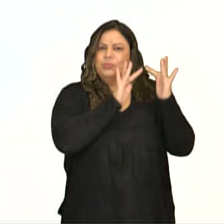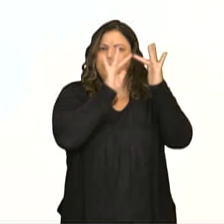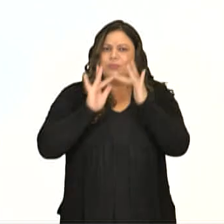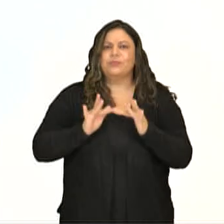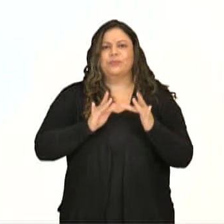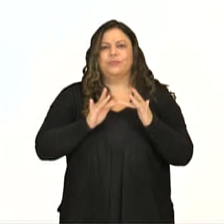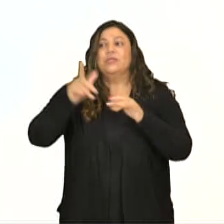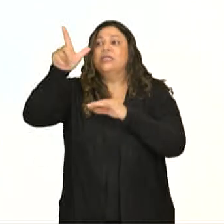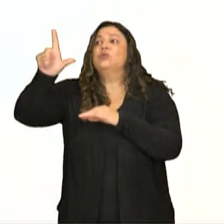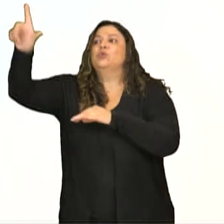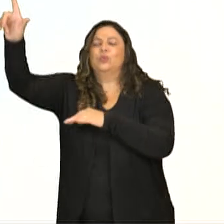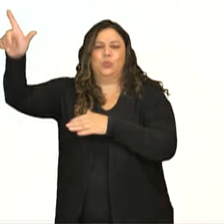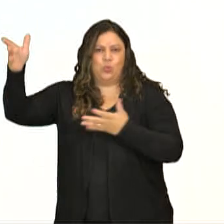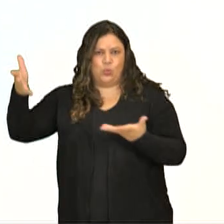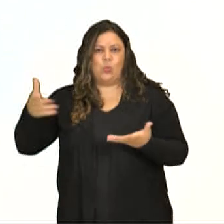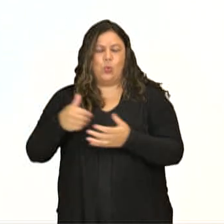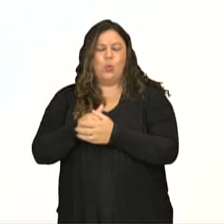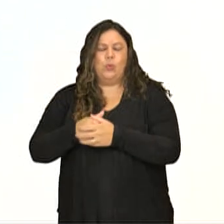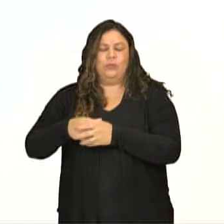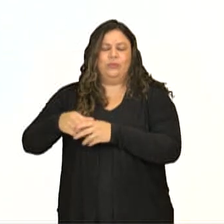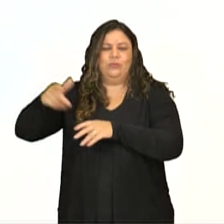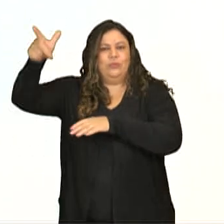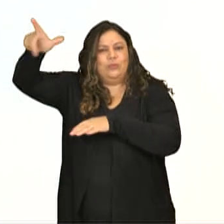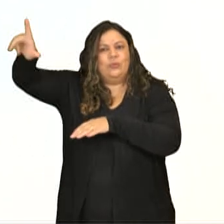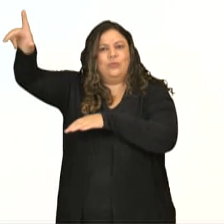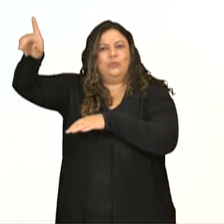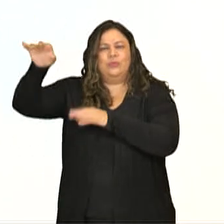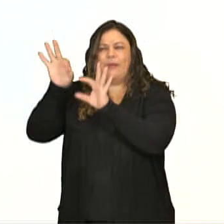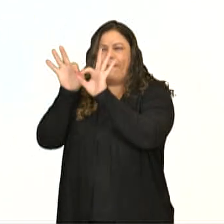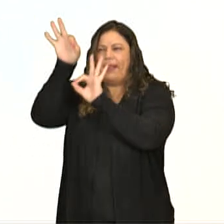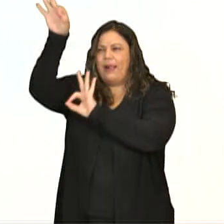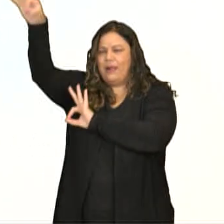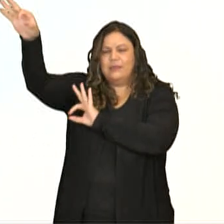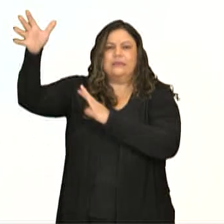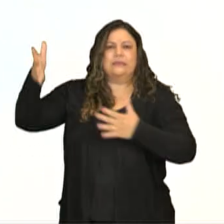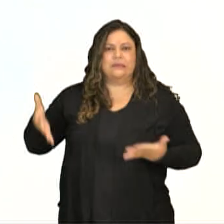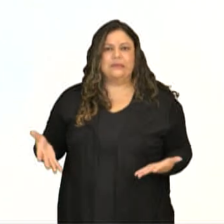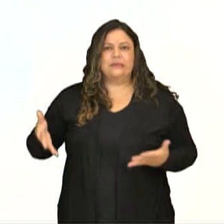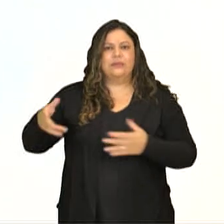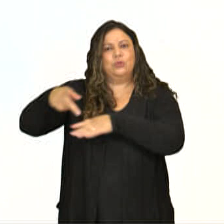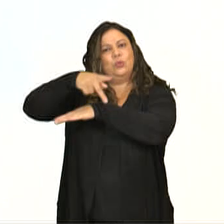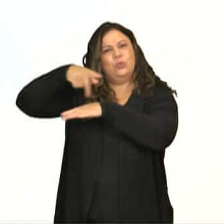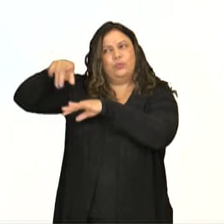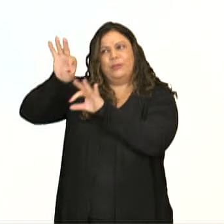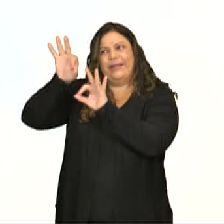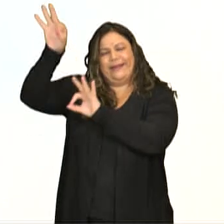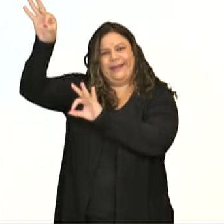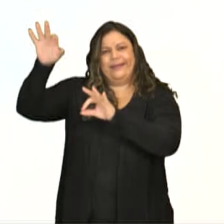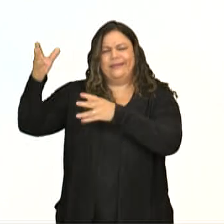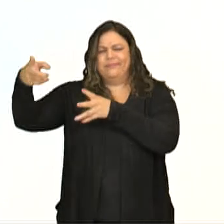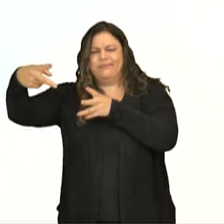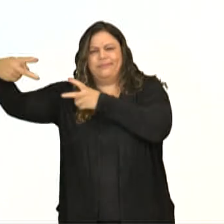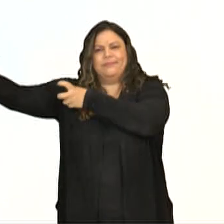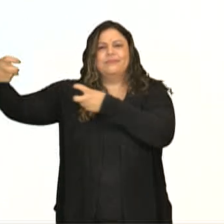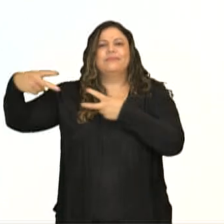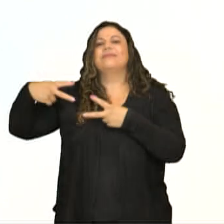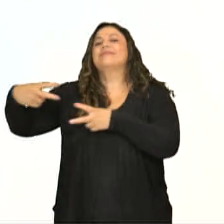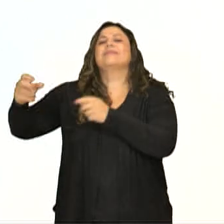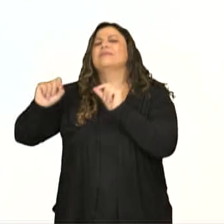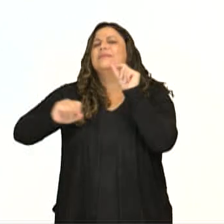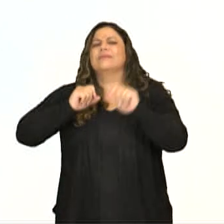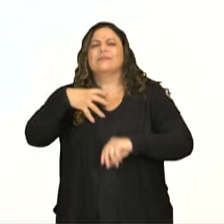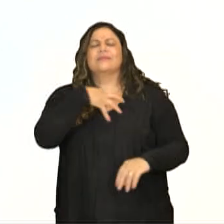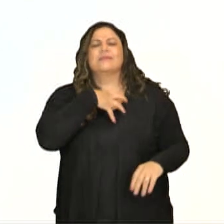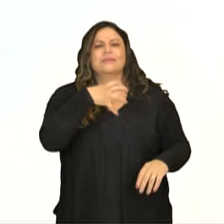do estrangeiro, daquele mais distante da nossa própria realidade. Legal? A forma como fazemos muitas vezes põe